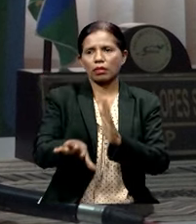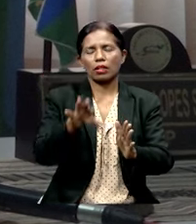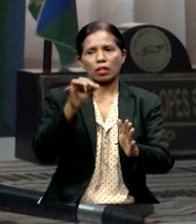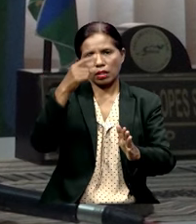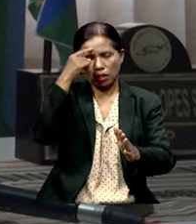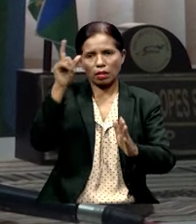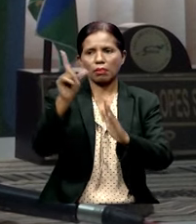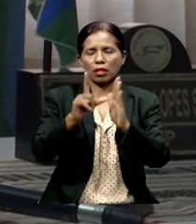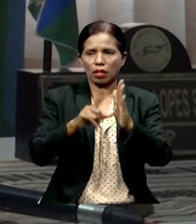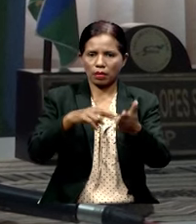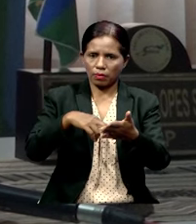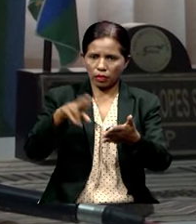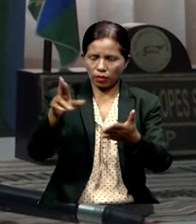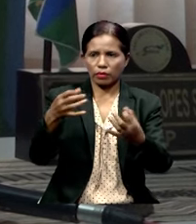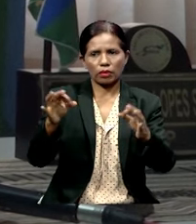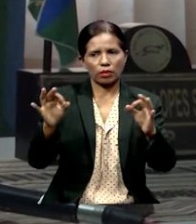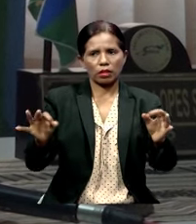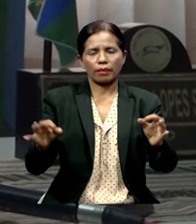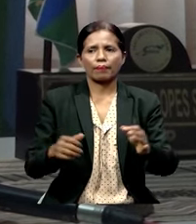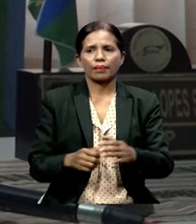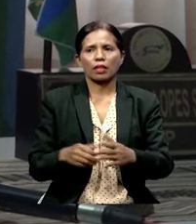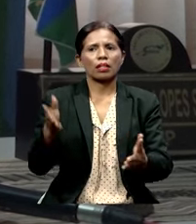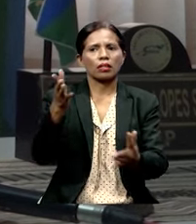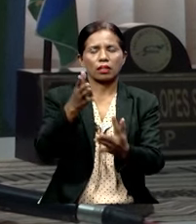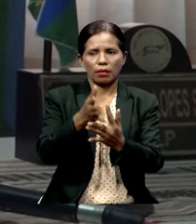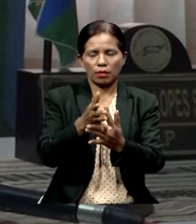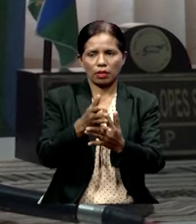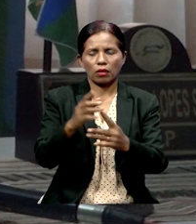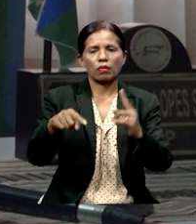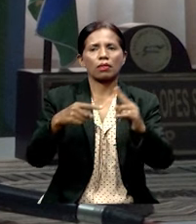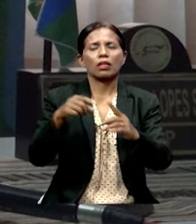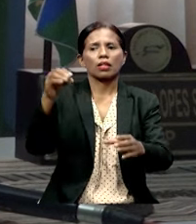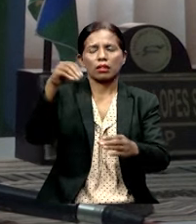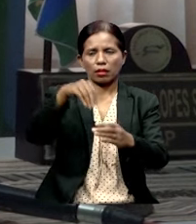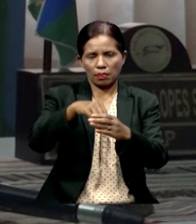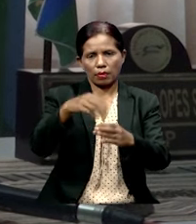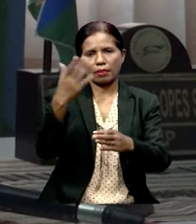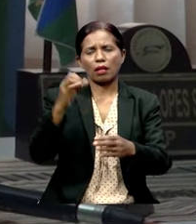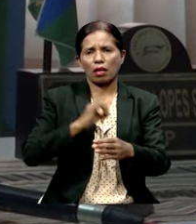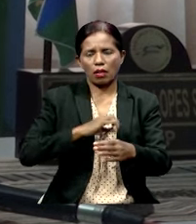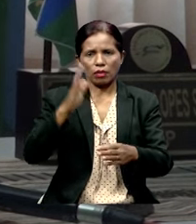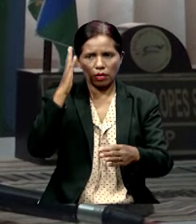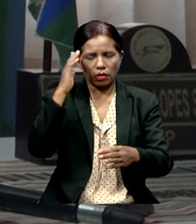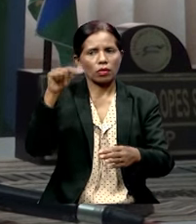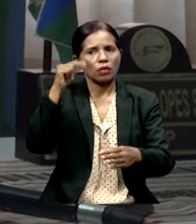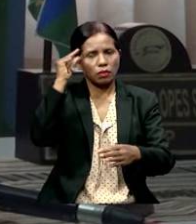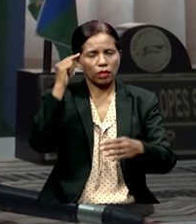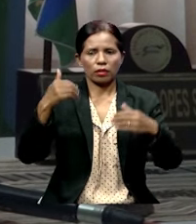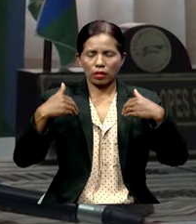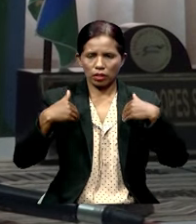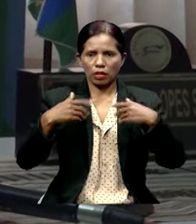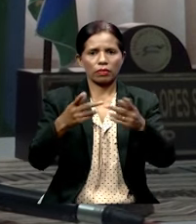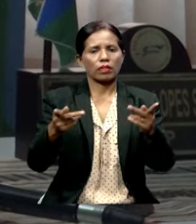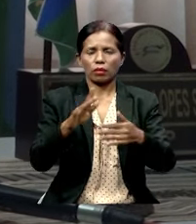lei aprovado ona la cleur tan tama em vigor e benira tama em vigor ona hawa noin governo e ha condições